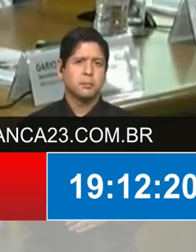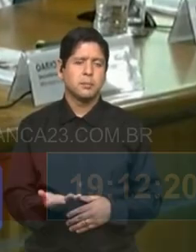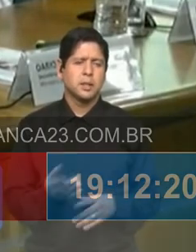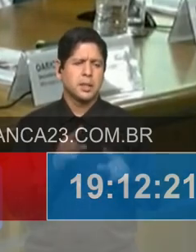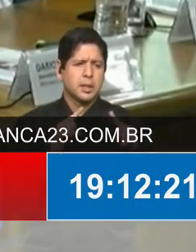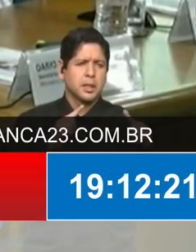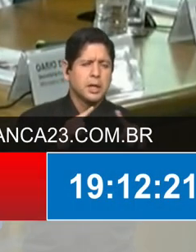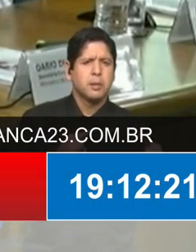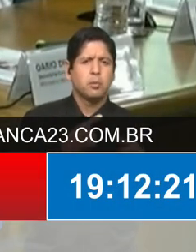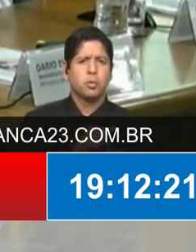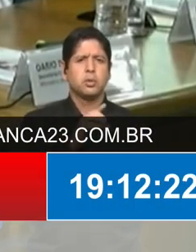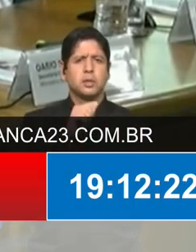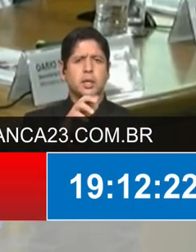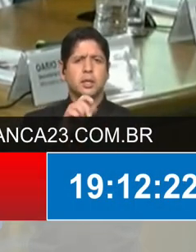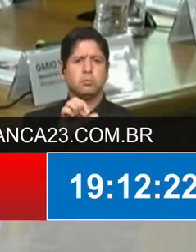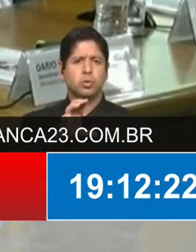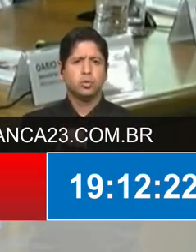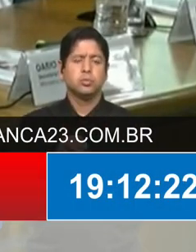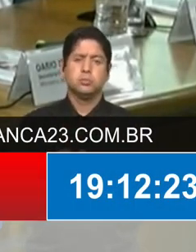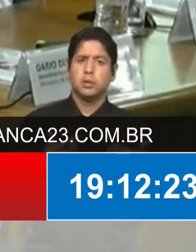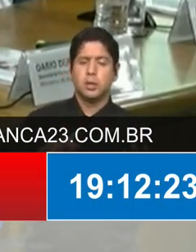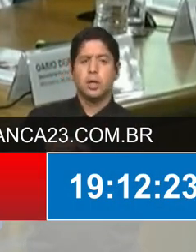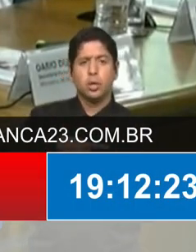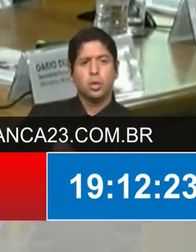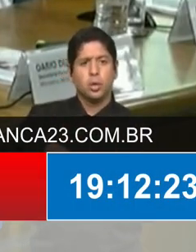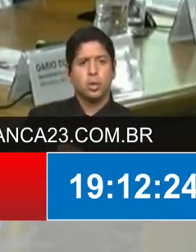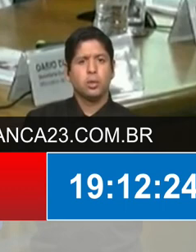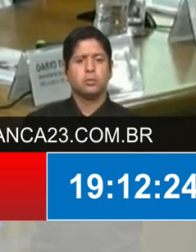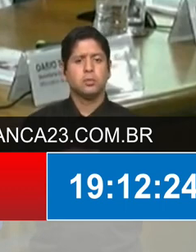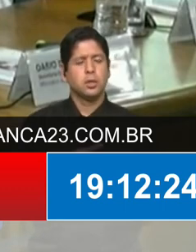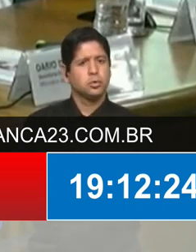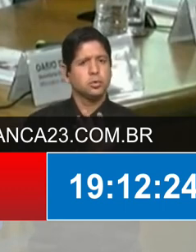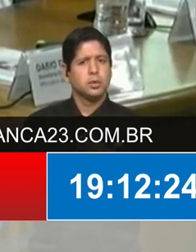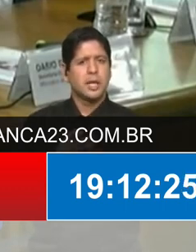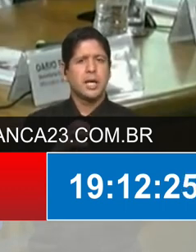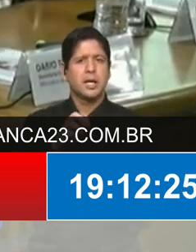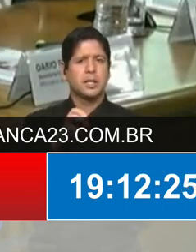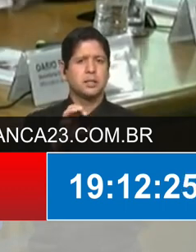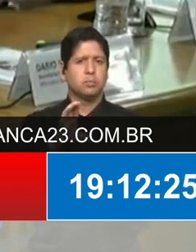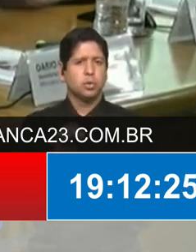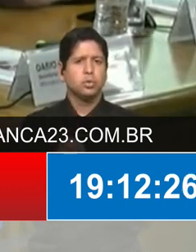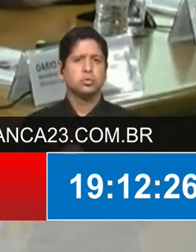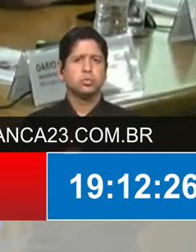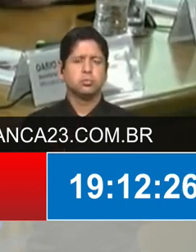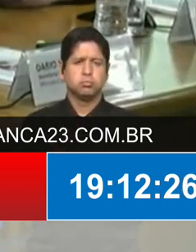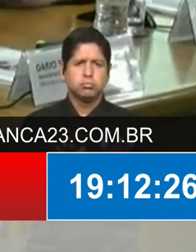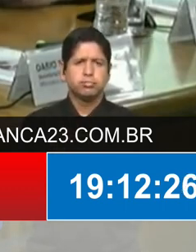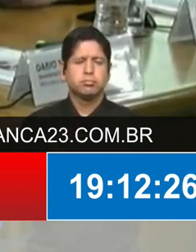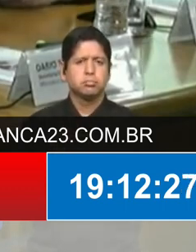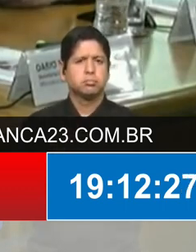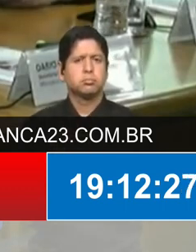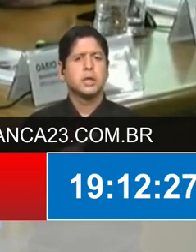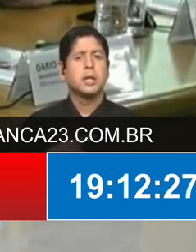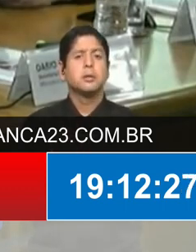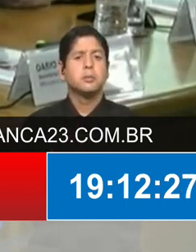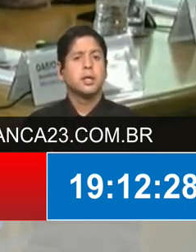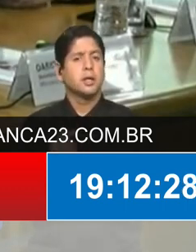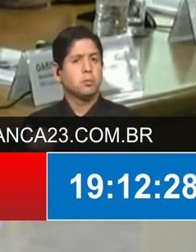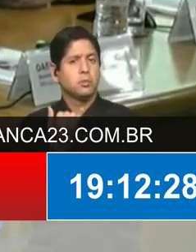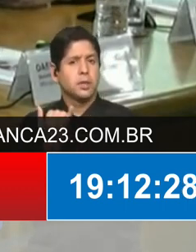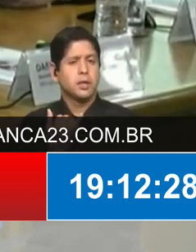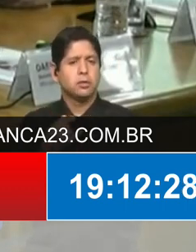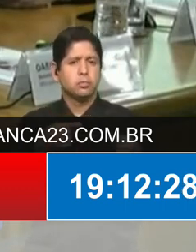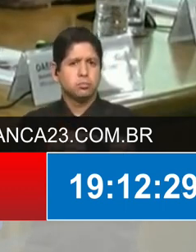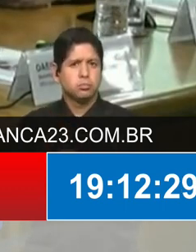crítica ao arcabouço, ao contrário. O arcabouço é um nosso arcabouço. A gente quer que o arcabouço se perenize e a importância de dar